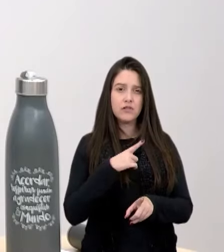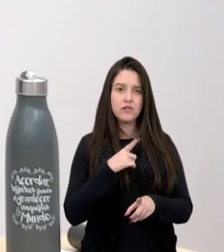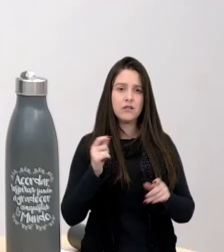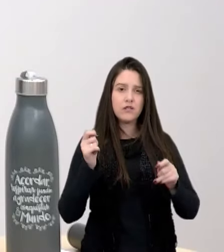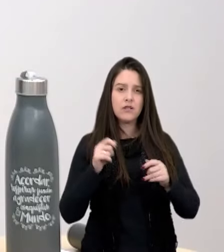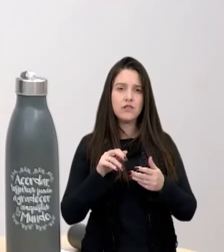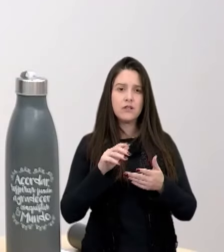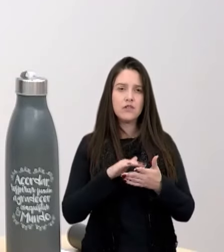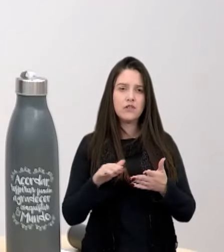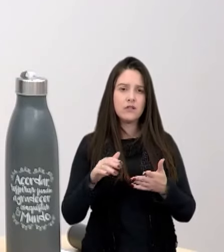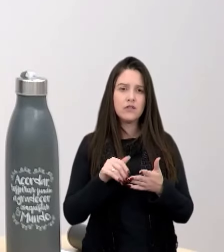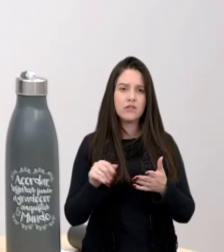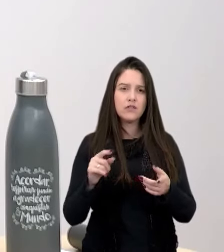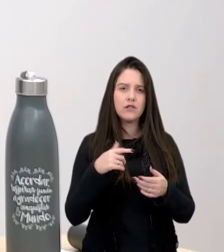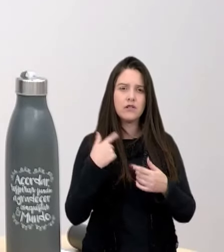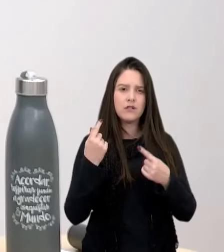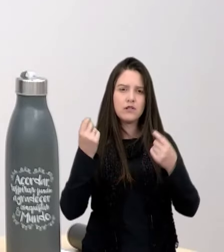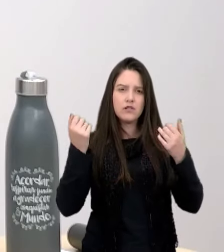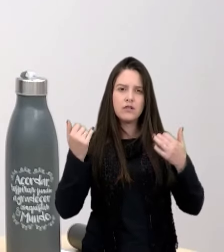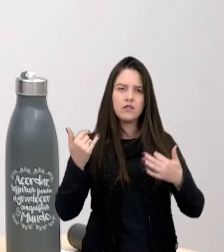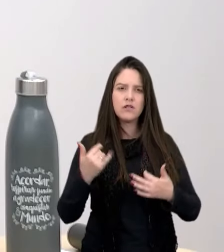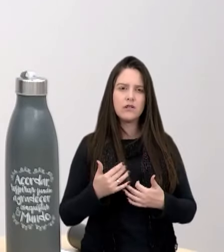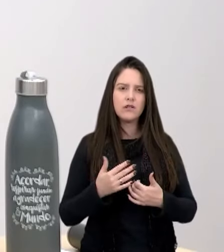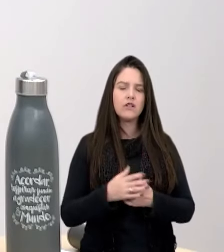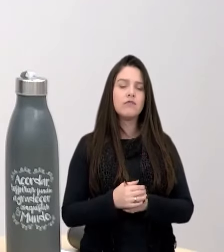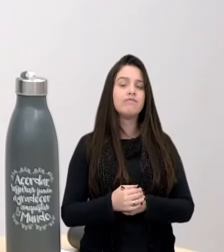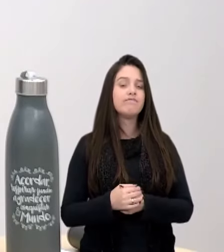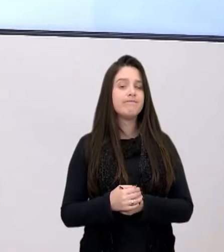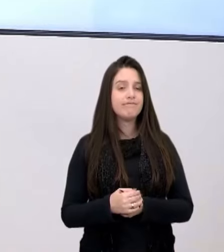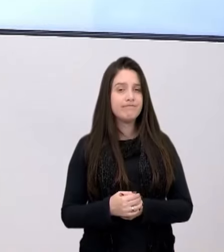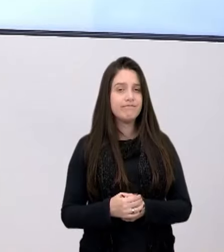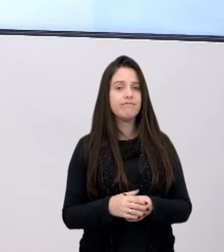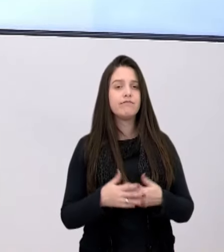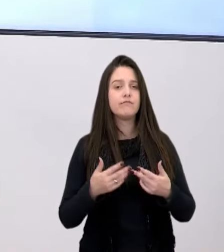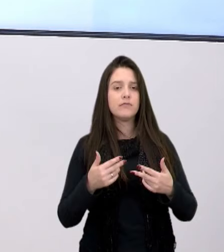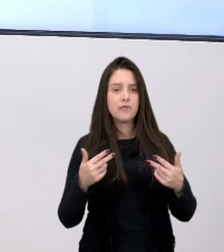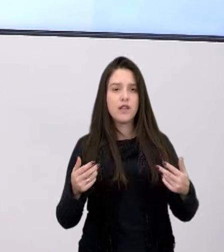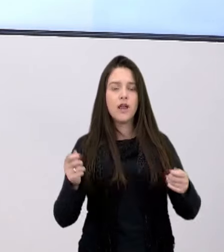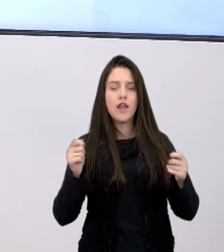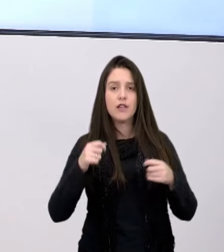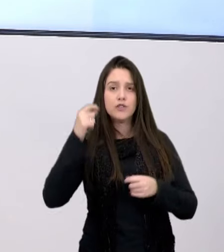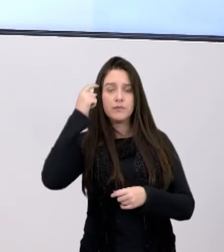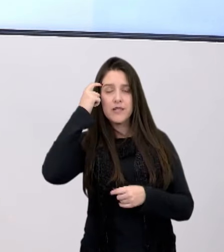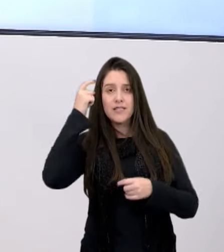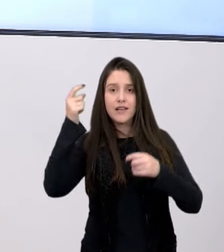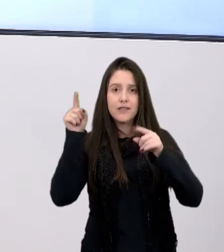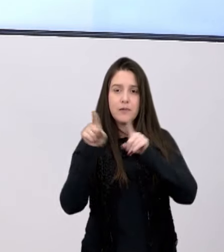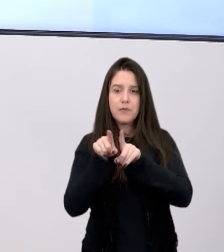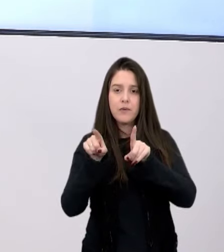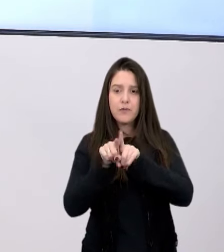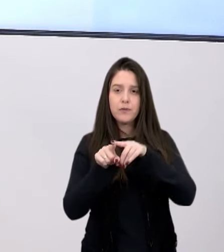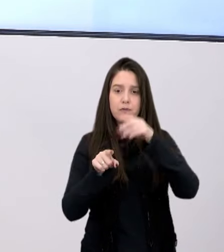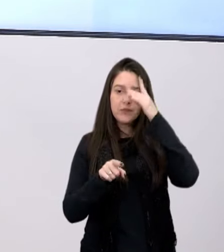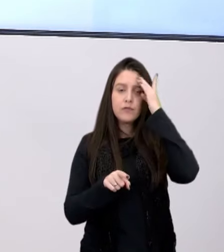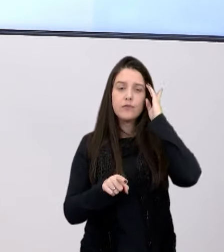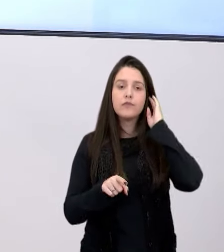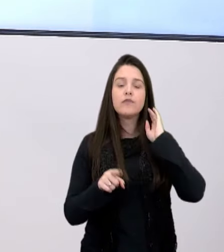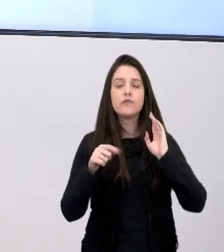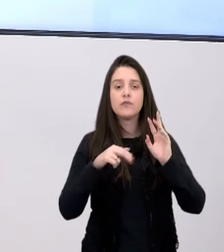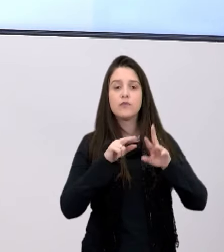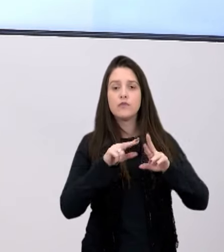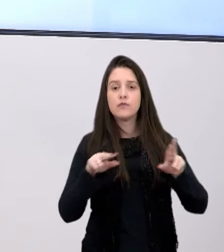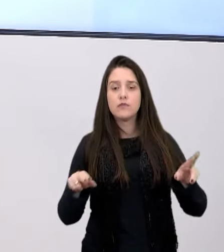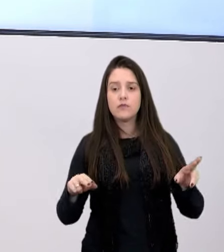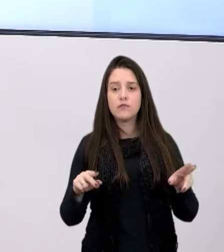e aumentar o nível de colesterol no sangue. Exatamente, né? Então a gente pode pensar também em outros tipos de doenças,